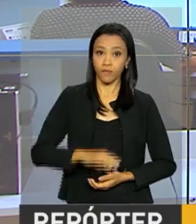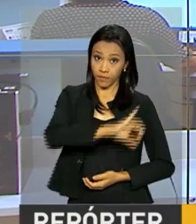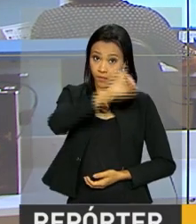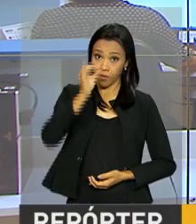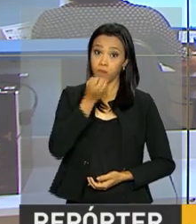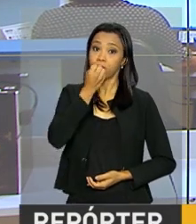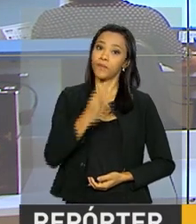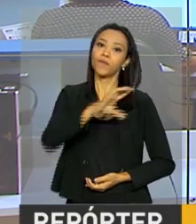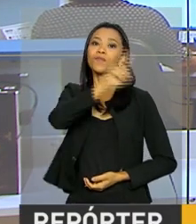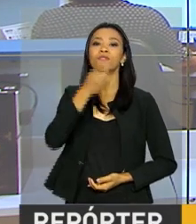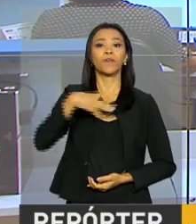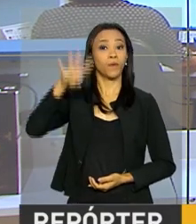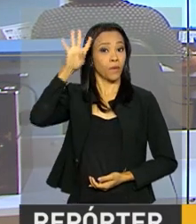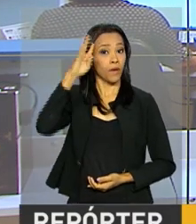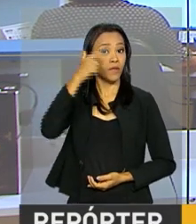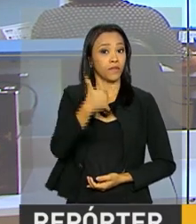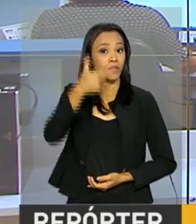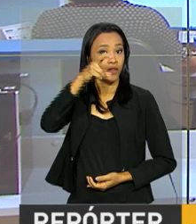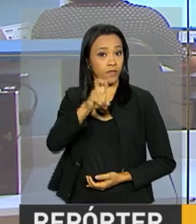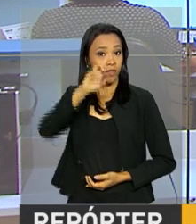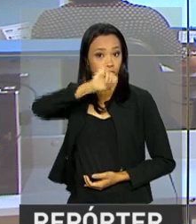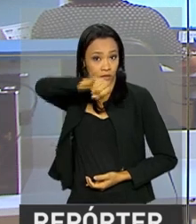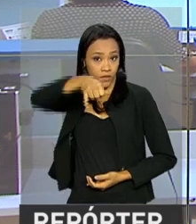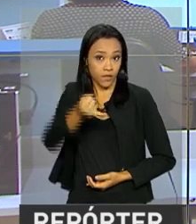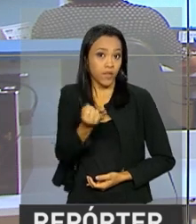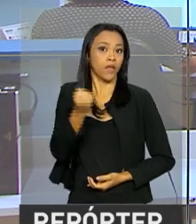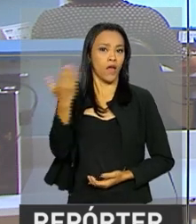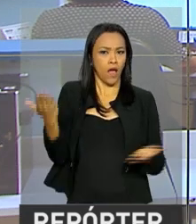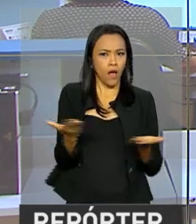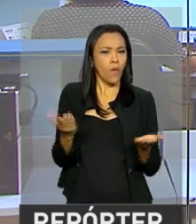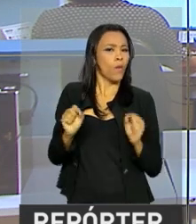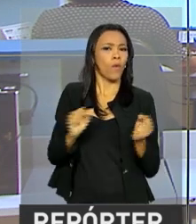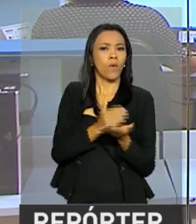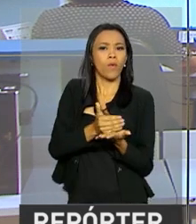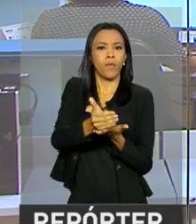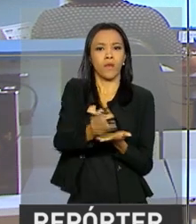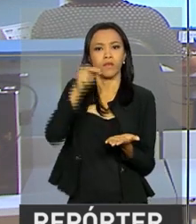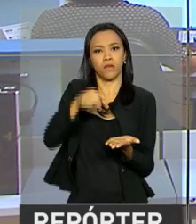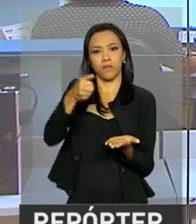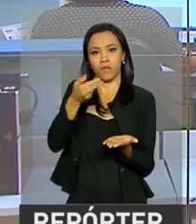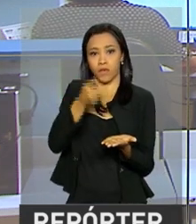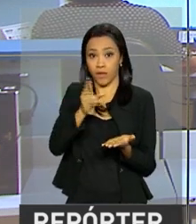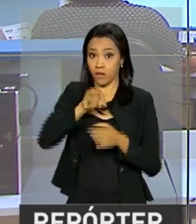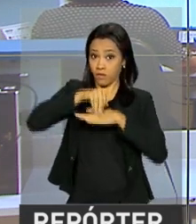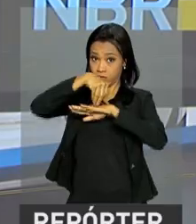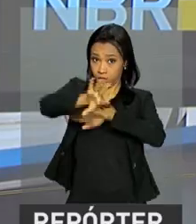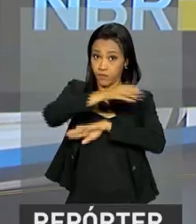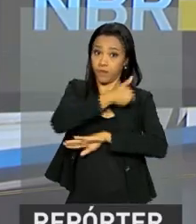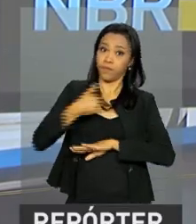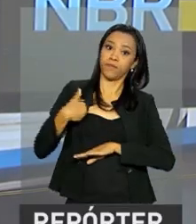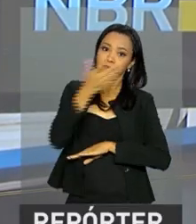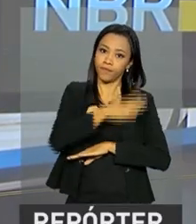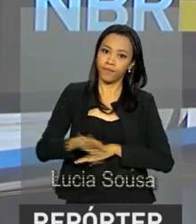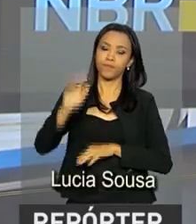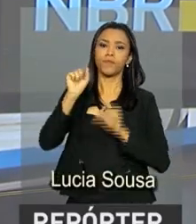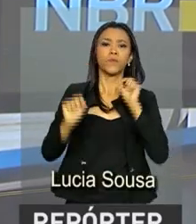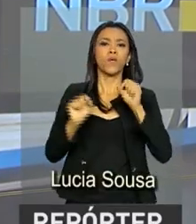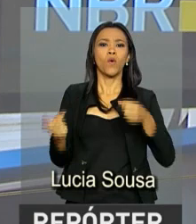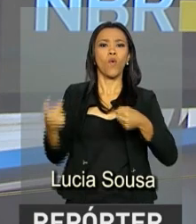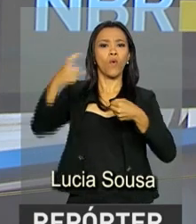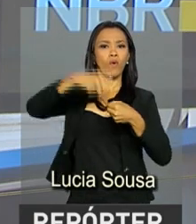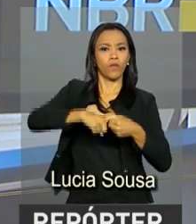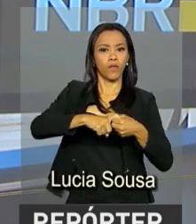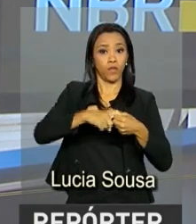Olá, bom dia. Quarta-feira, 25 de janeiro. O repórter NBR começa agora com as notícias do governo federal. Um convênio do